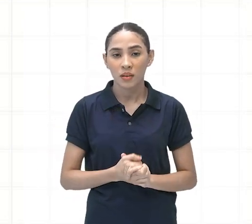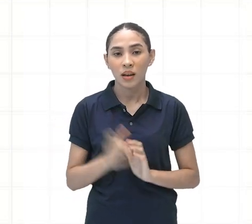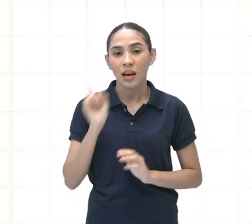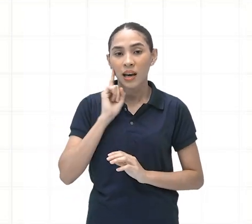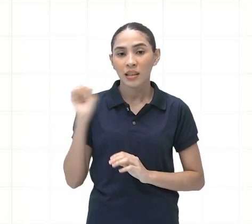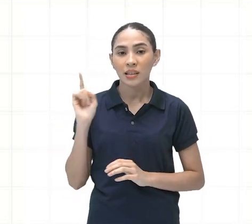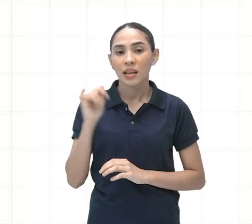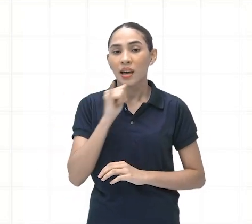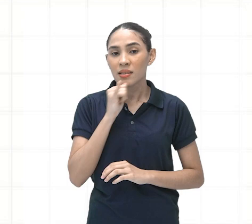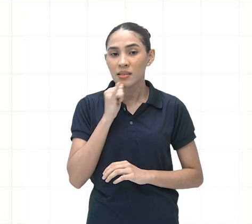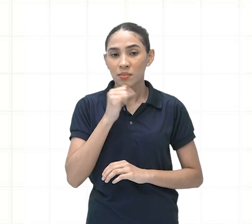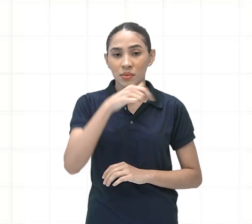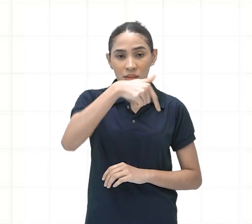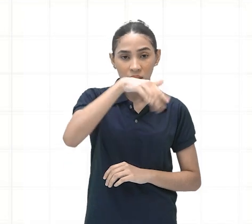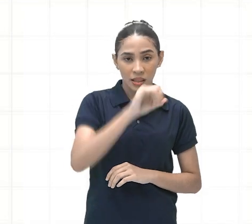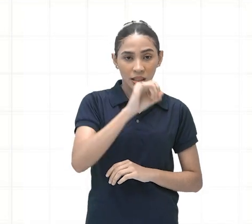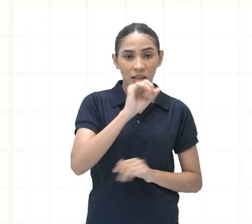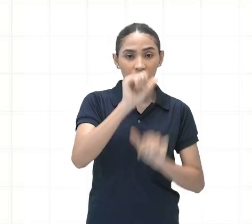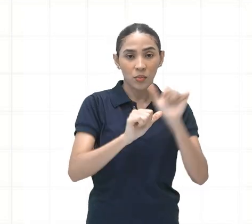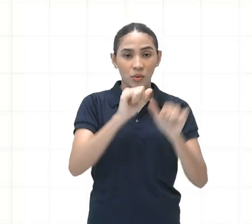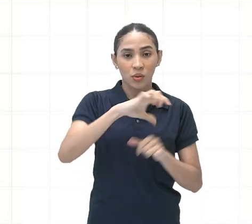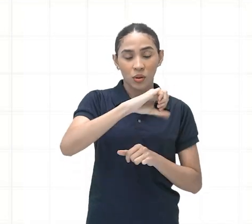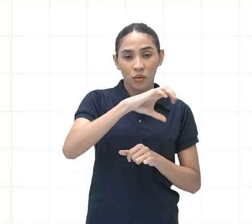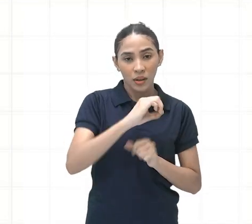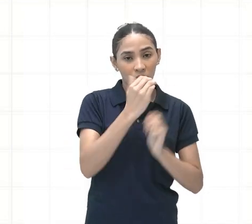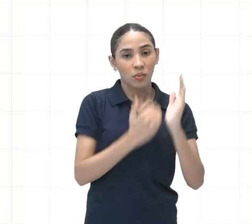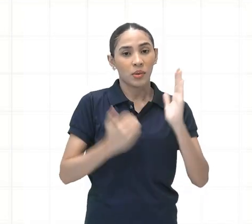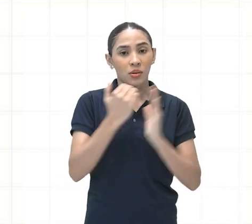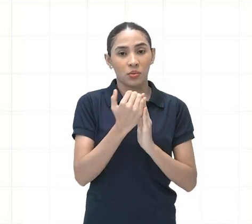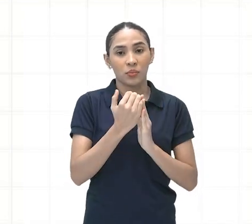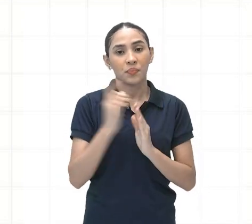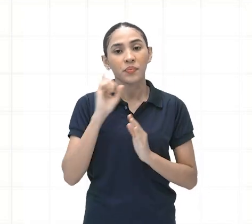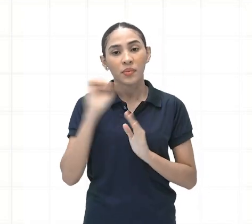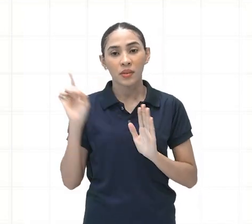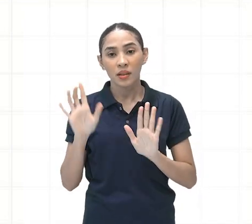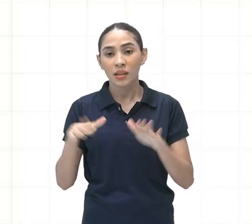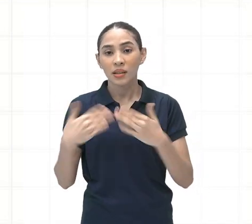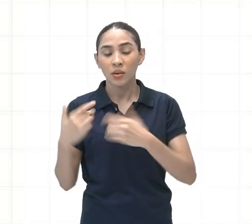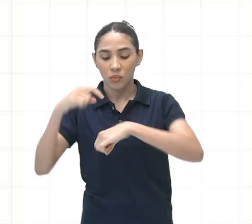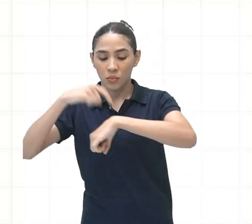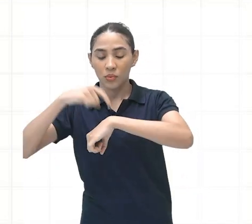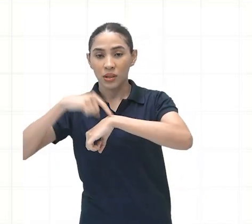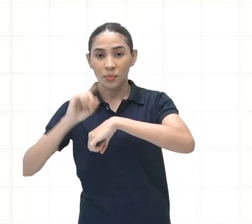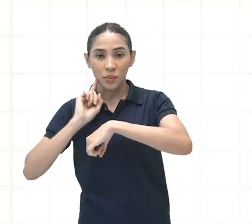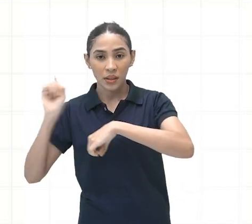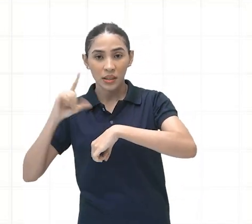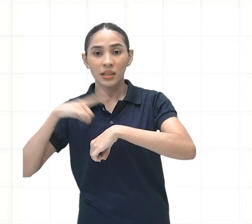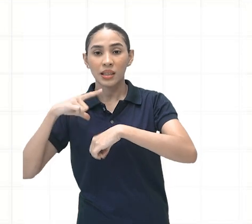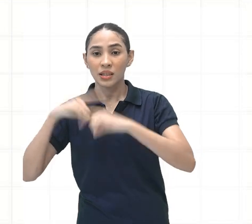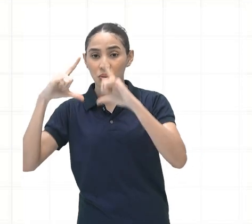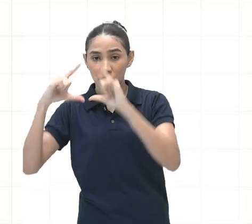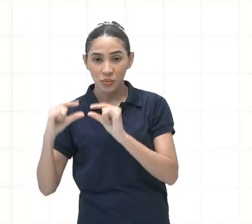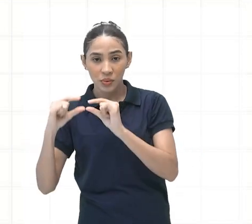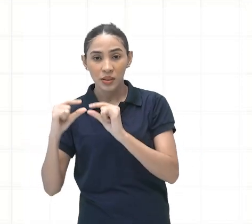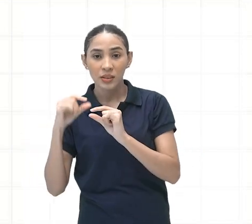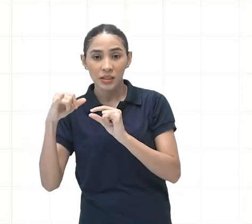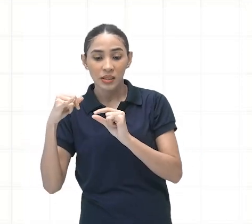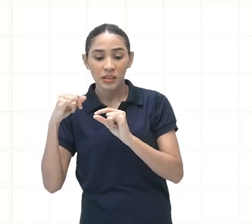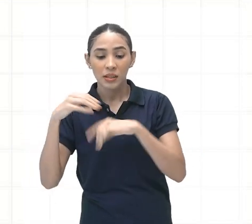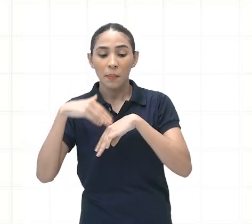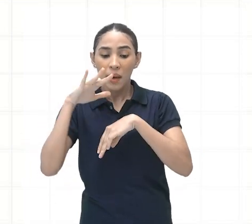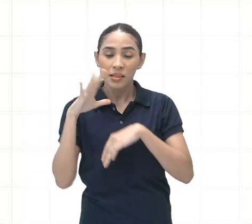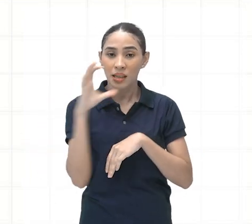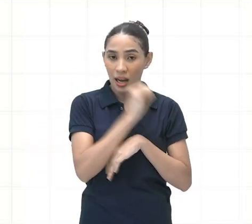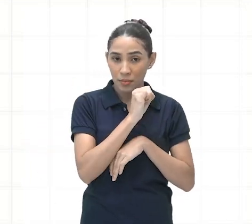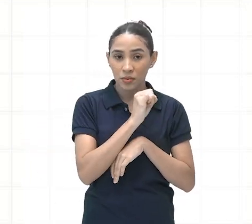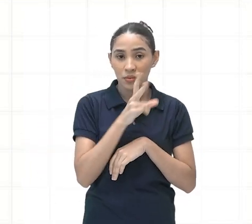Nesse caso, saiu de 70 e foi para 90, eu aumentei. Então, o tempo aqui tende a diminuir. Se eu vou mais